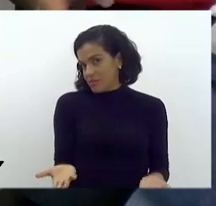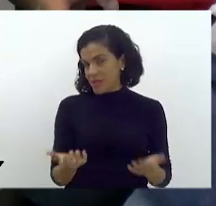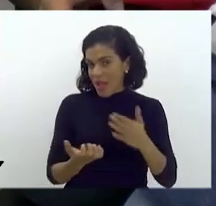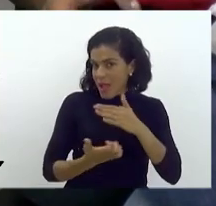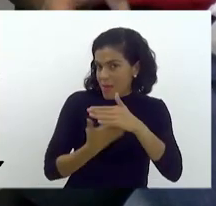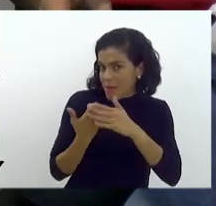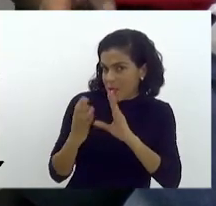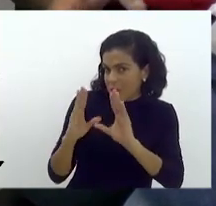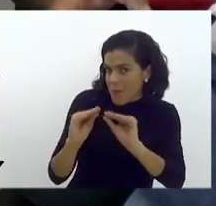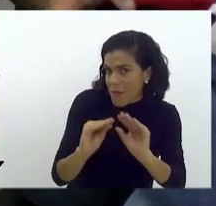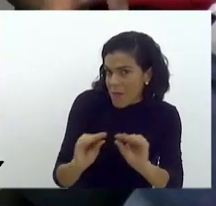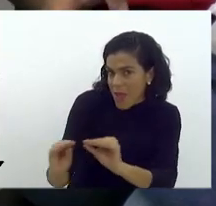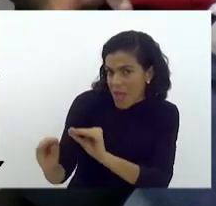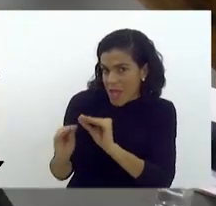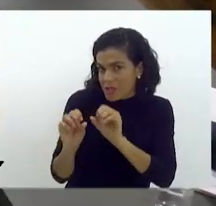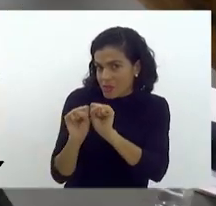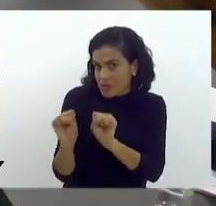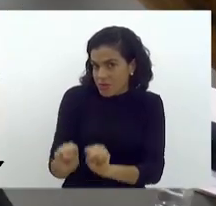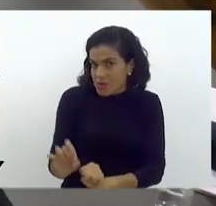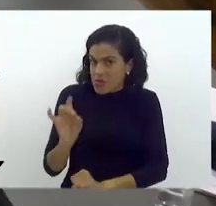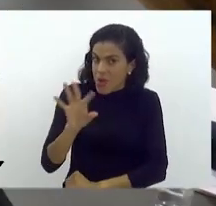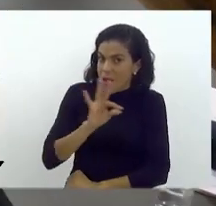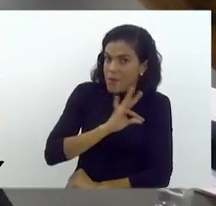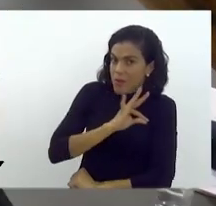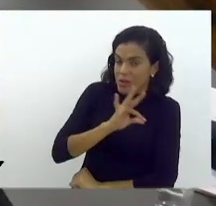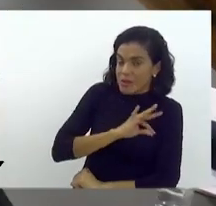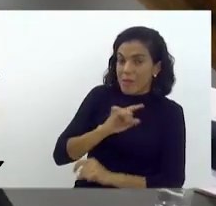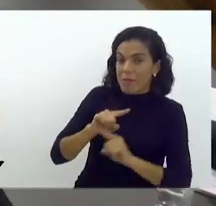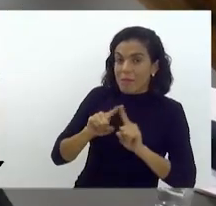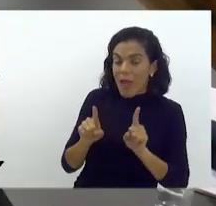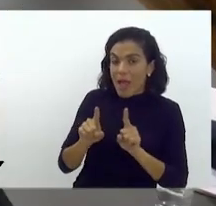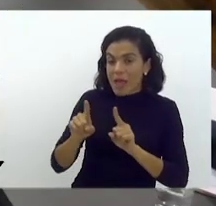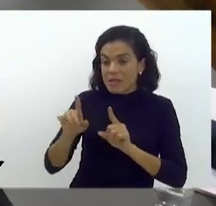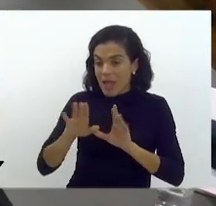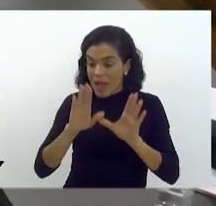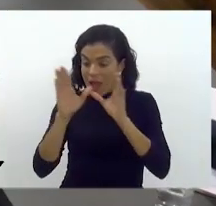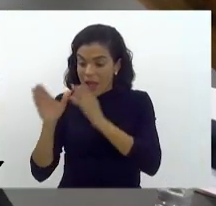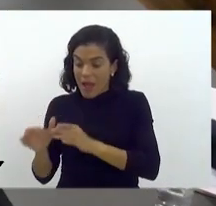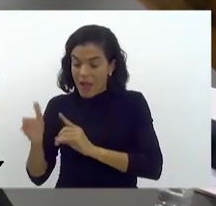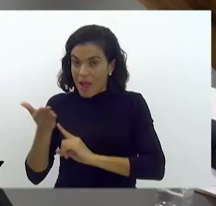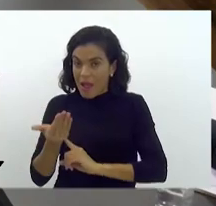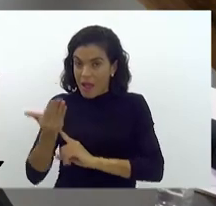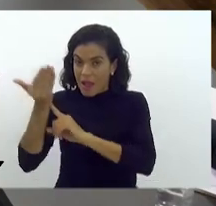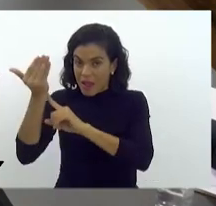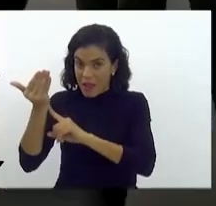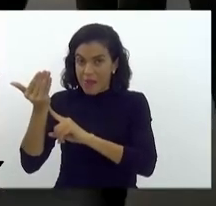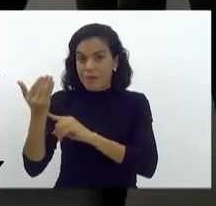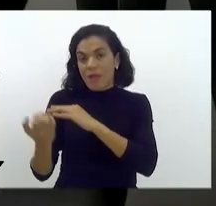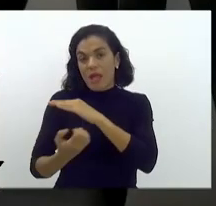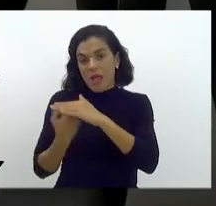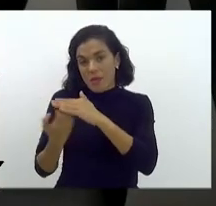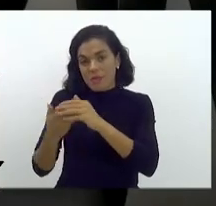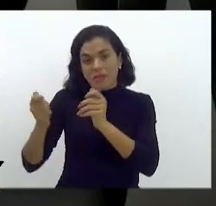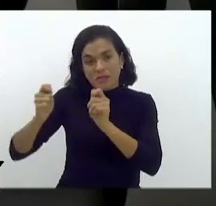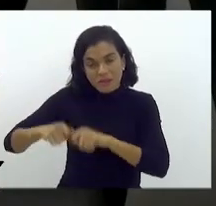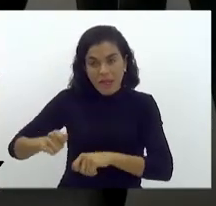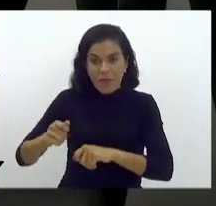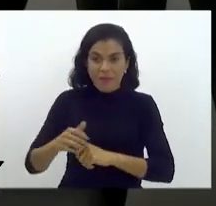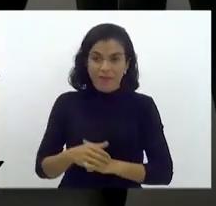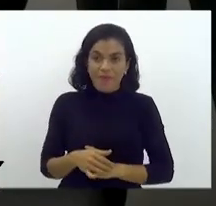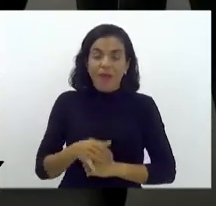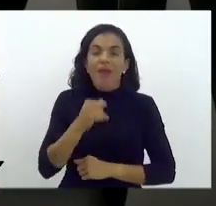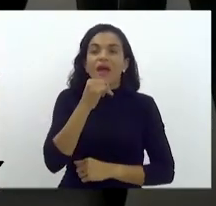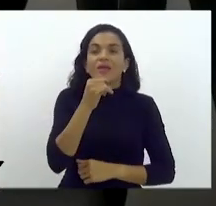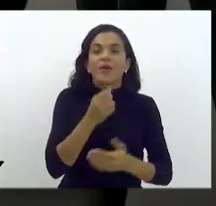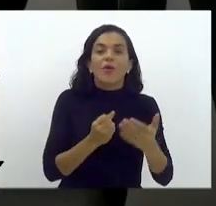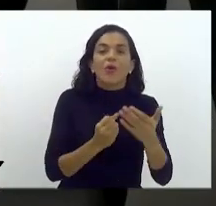no sistema não faz nada é a polícia mas toda parte tecnológica e não posso dia vamos comprar